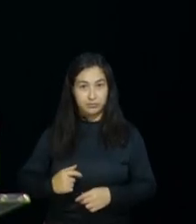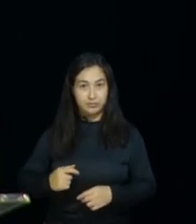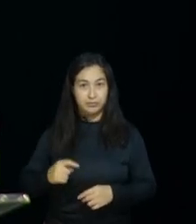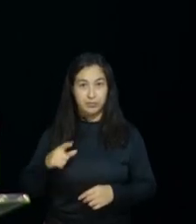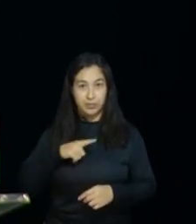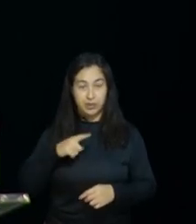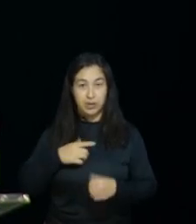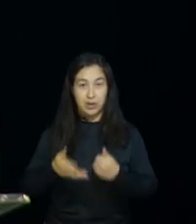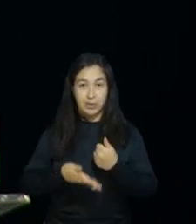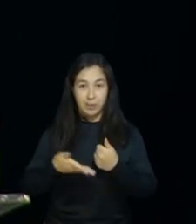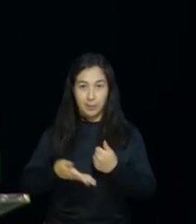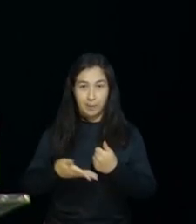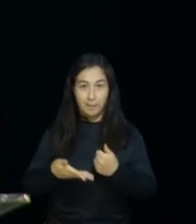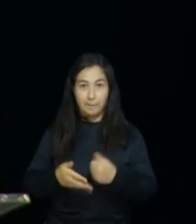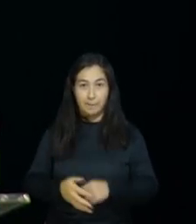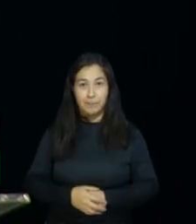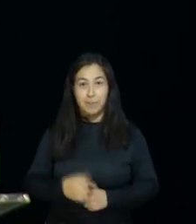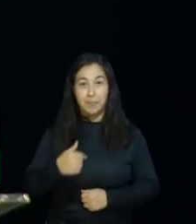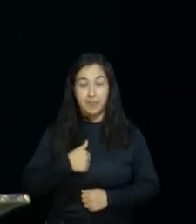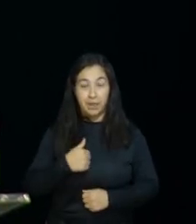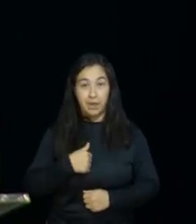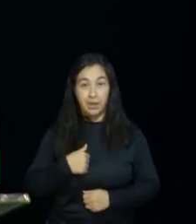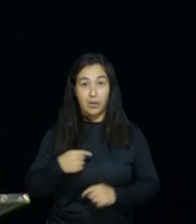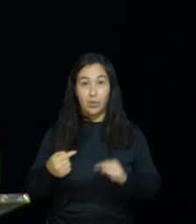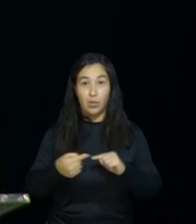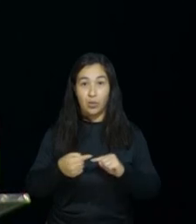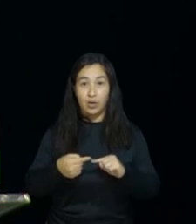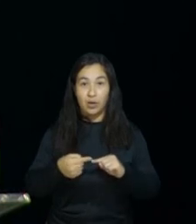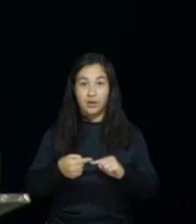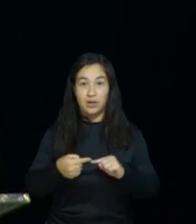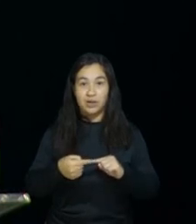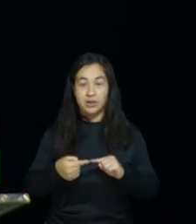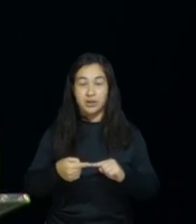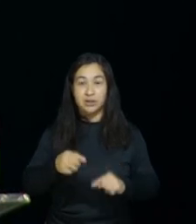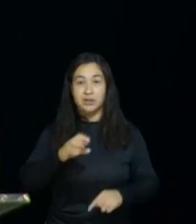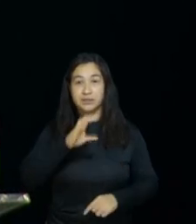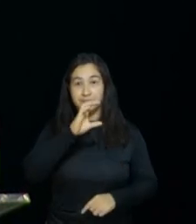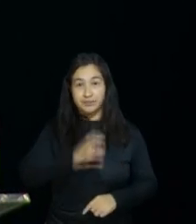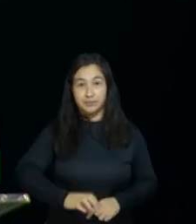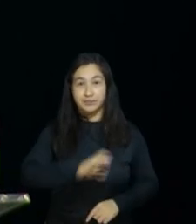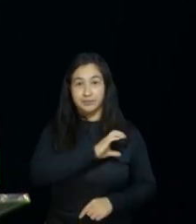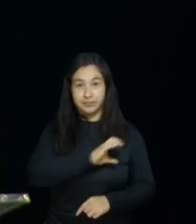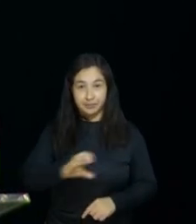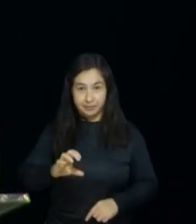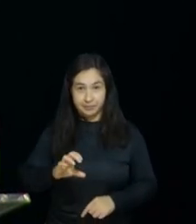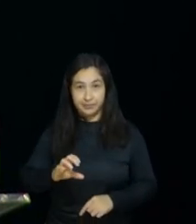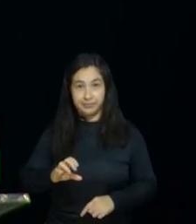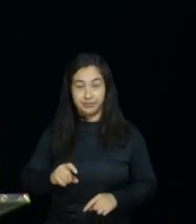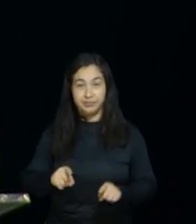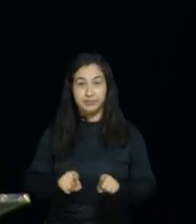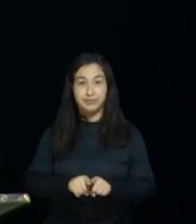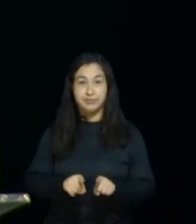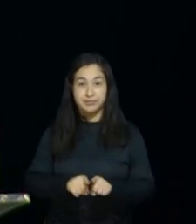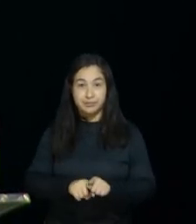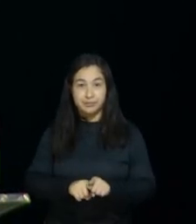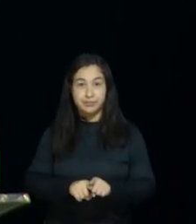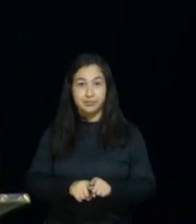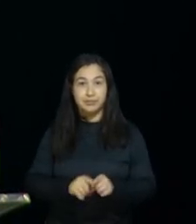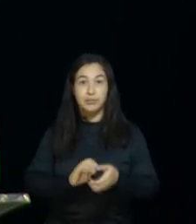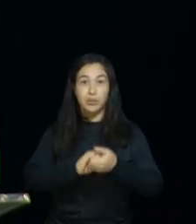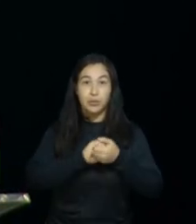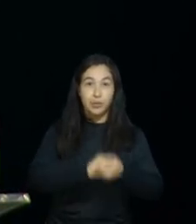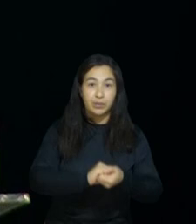valores. Eu, como católico, apostólico romano, e todo cristão, cumprimento aqui também os irmãos e